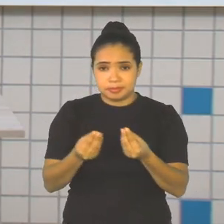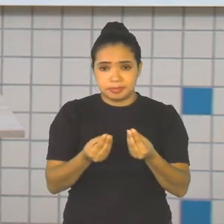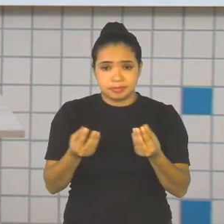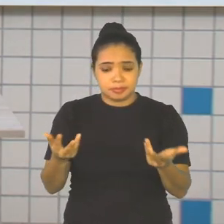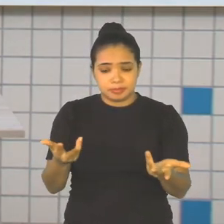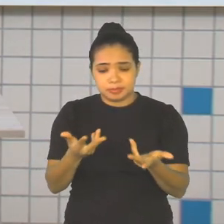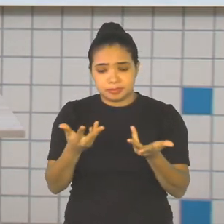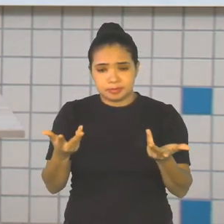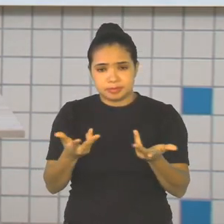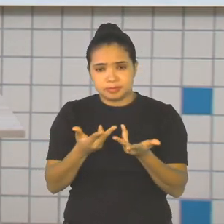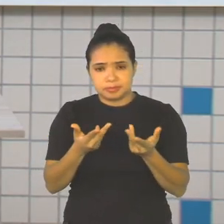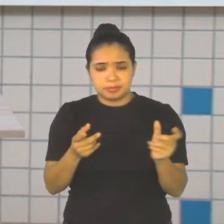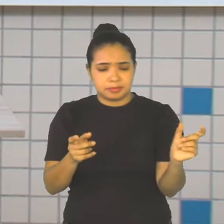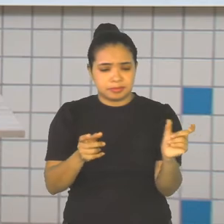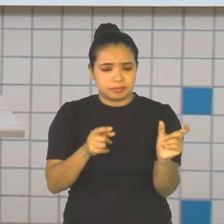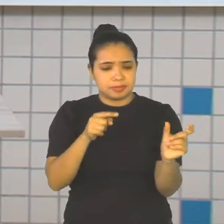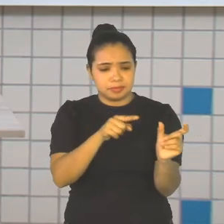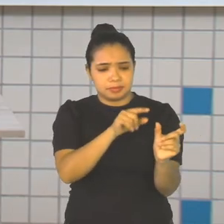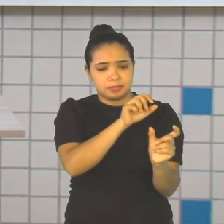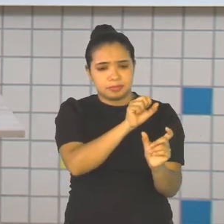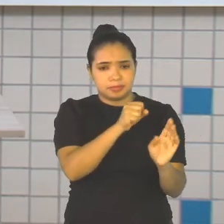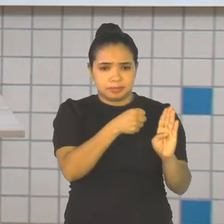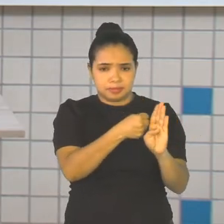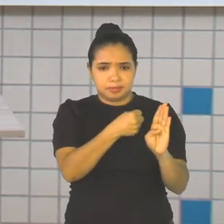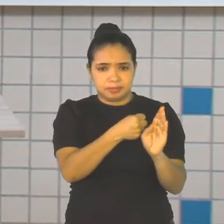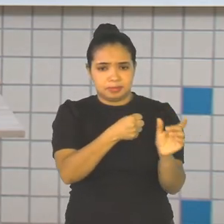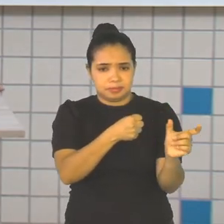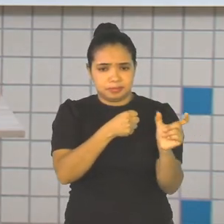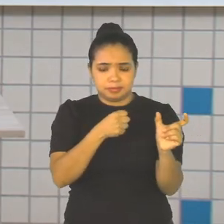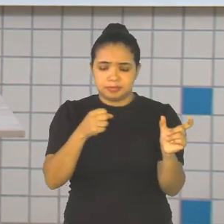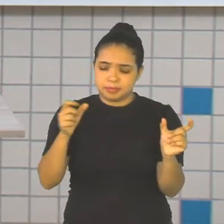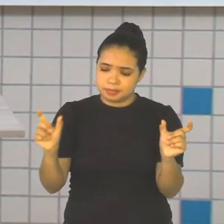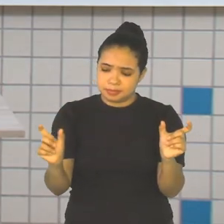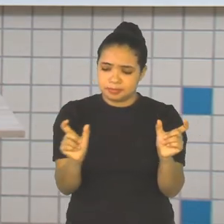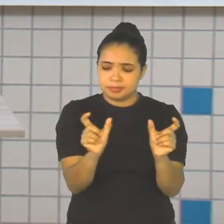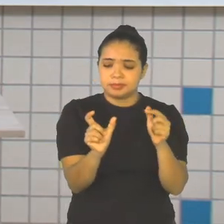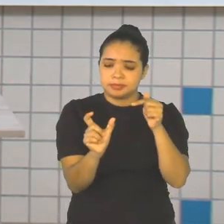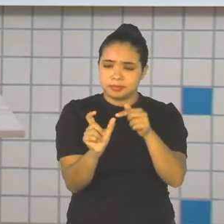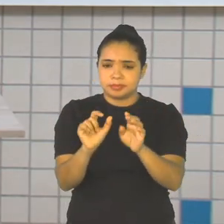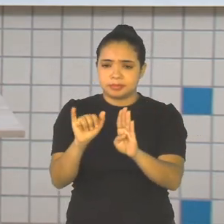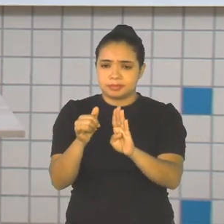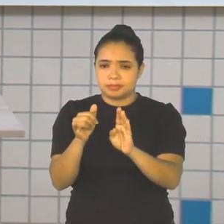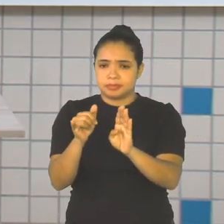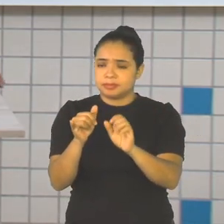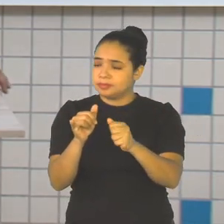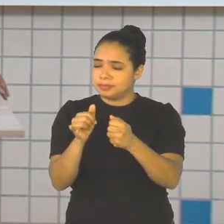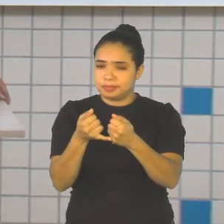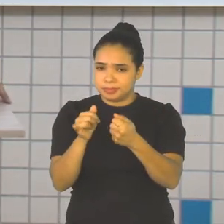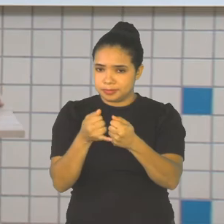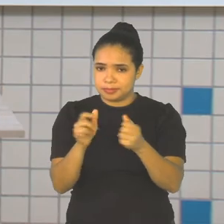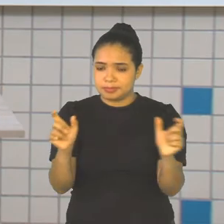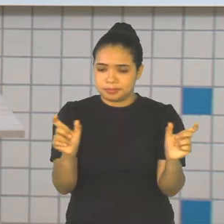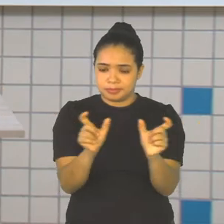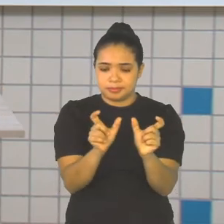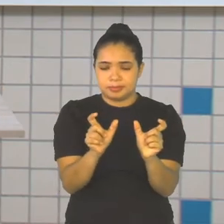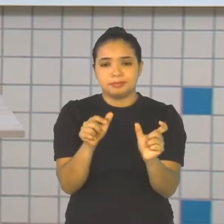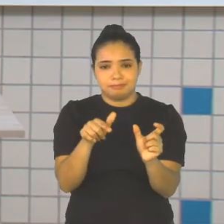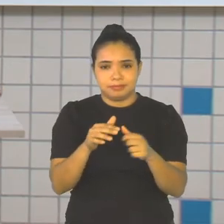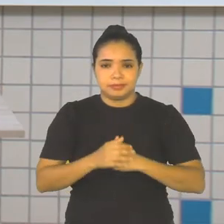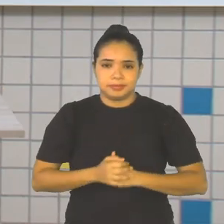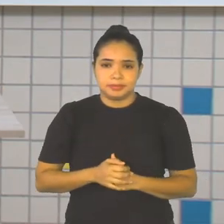qualidade àquele substantivo. Por exemplo, vocês estão vendo essa minha mesa aqui. Mesa